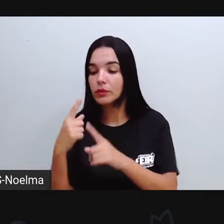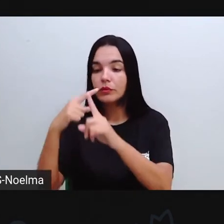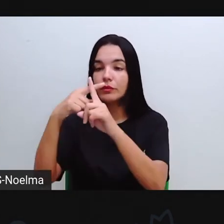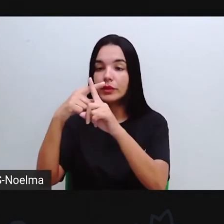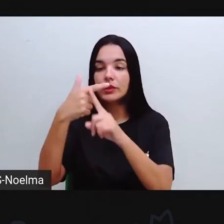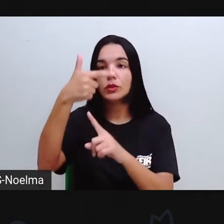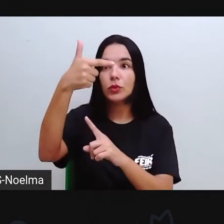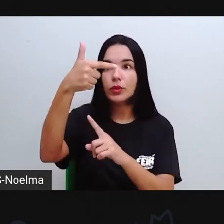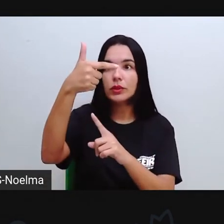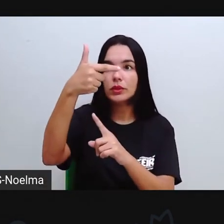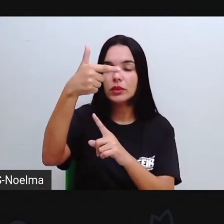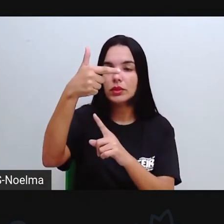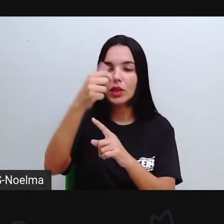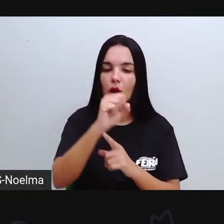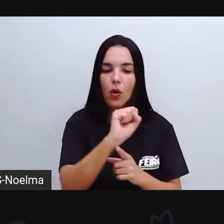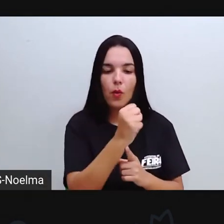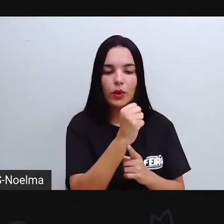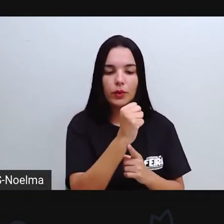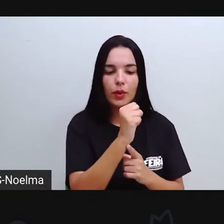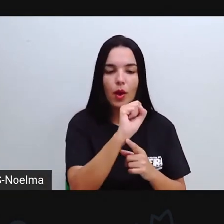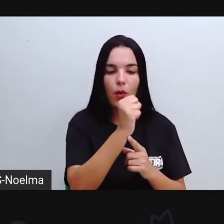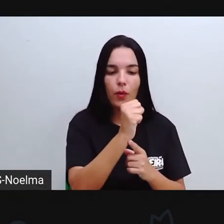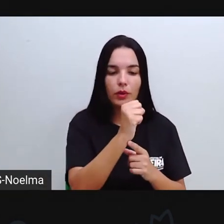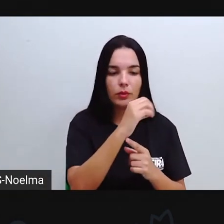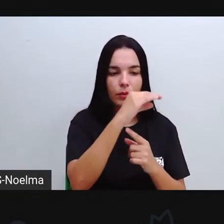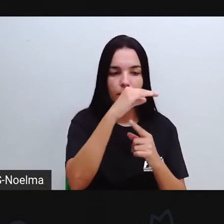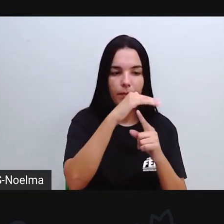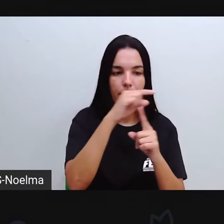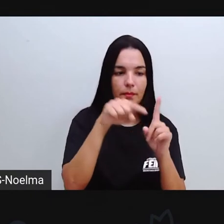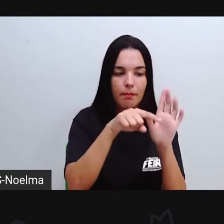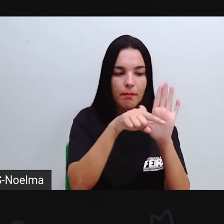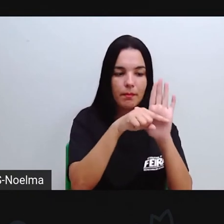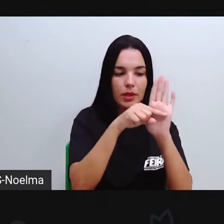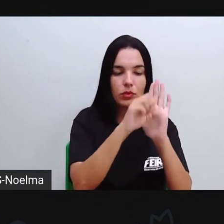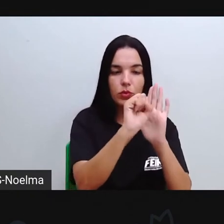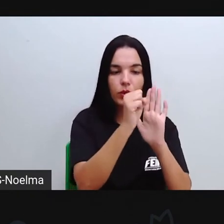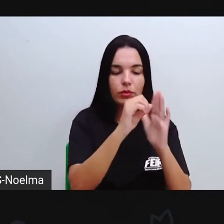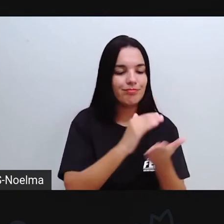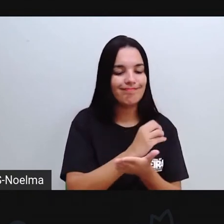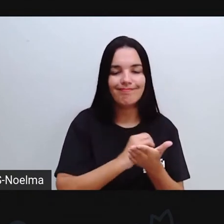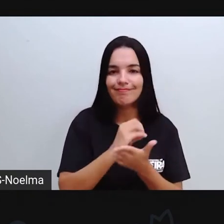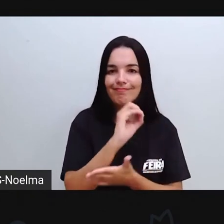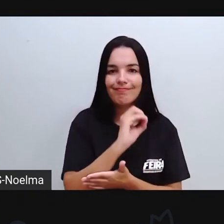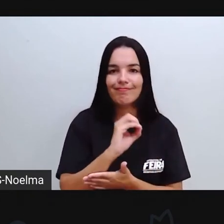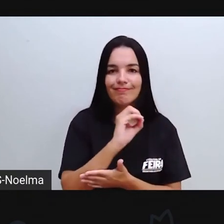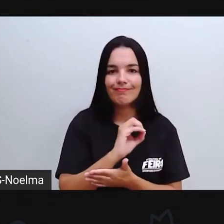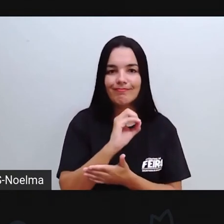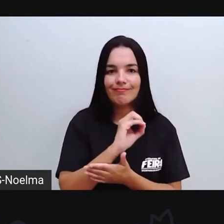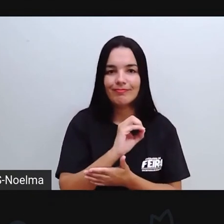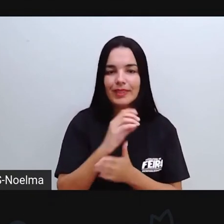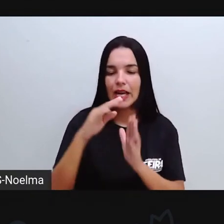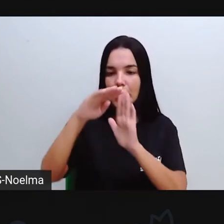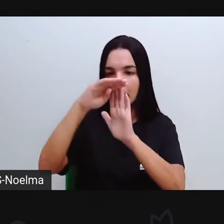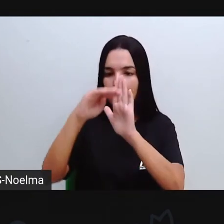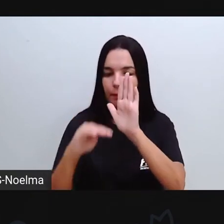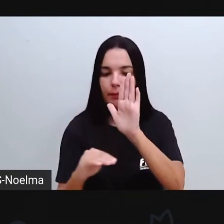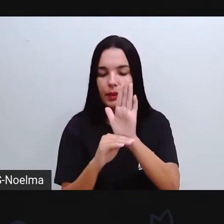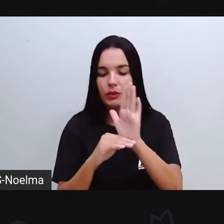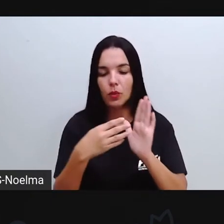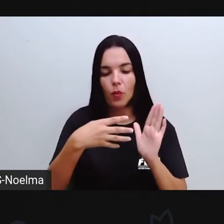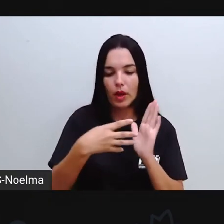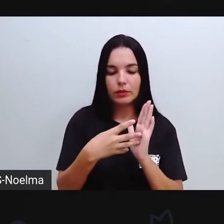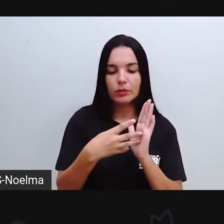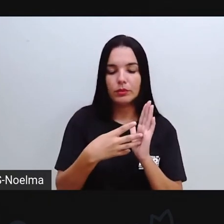8 para 8, não faltam nada. Aqui a gente abaixa o 4, certo? 4 para